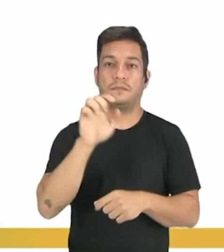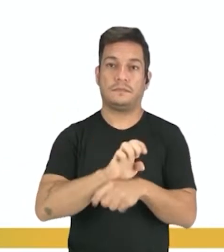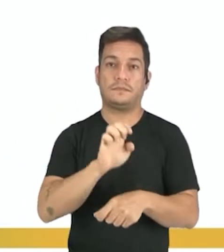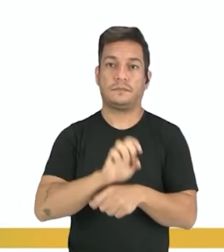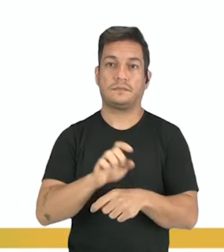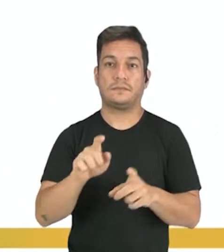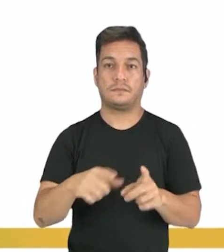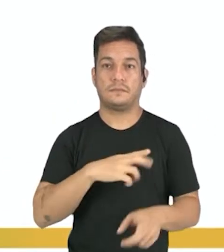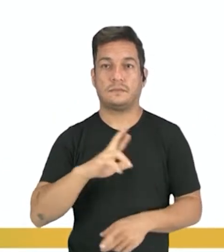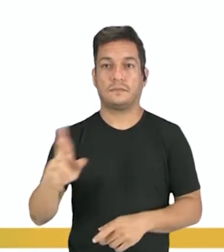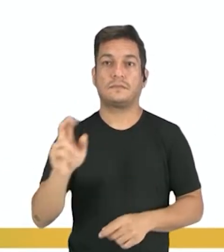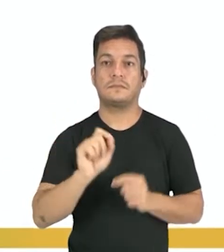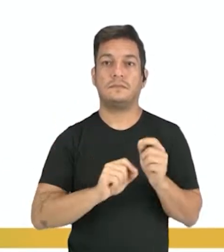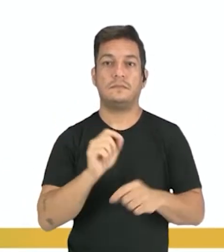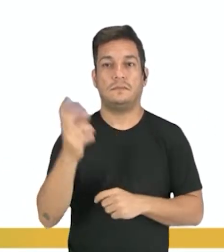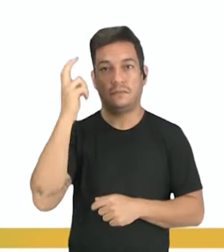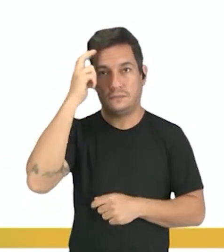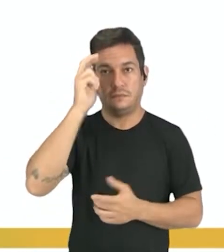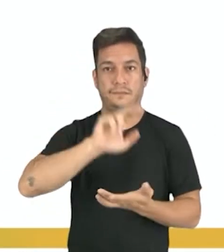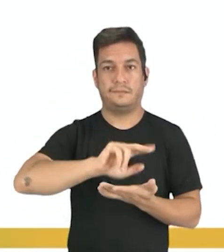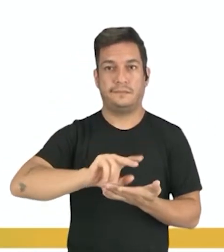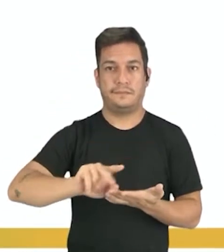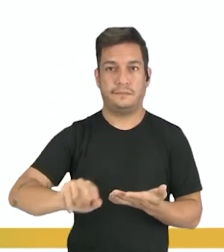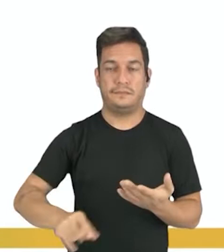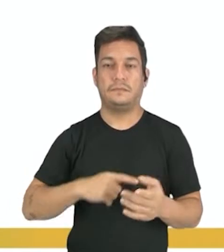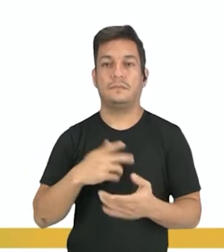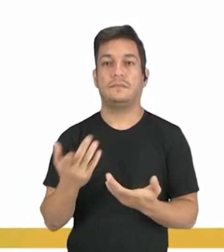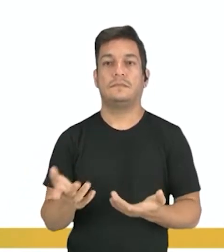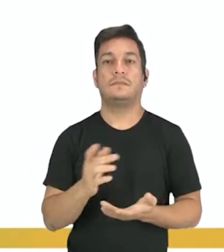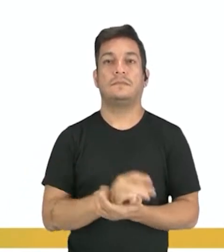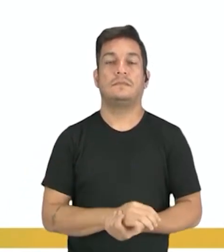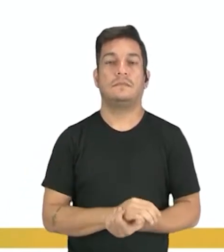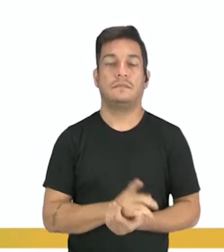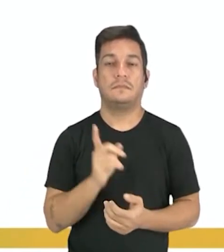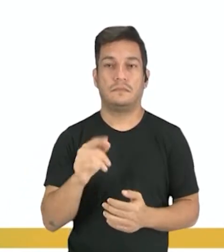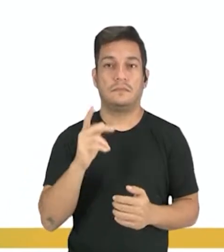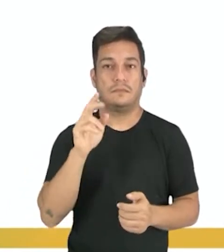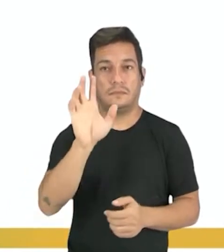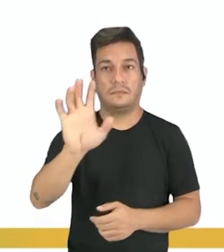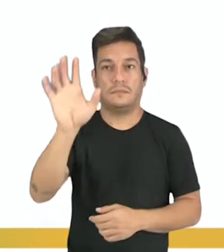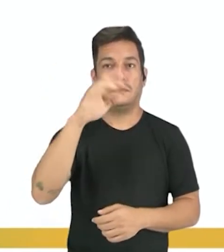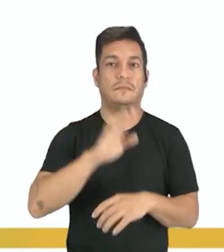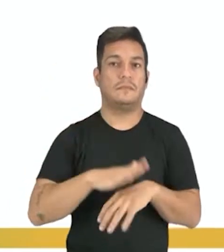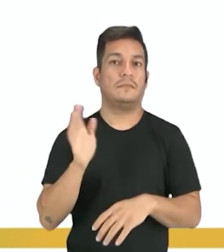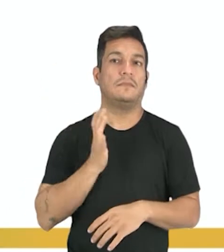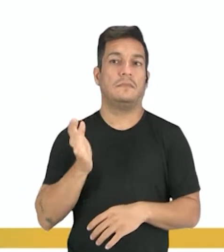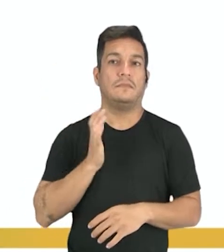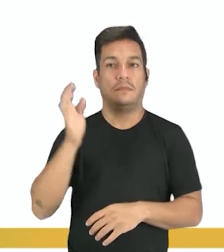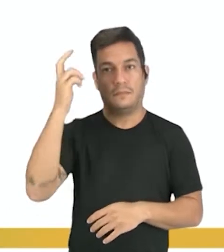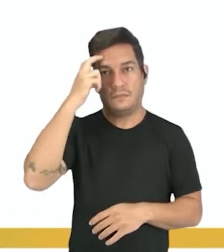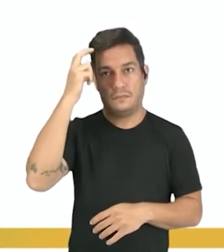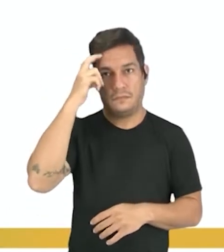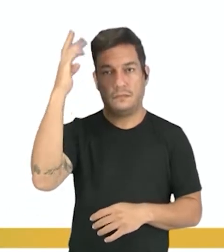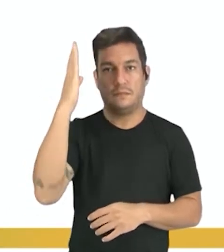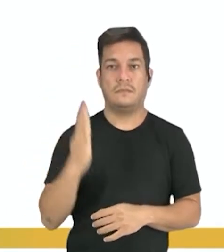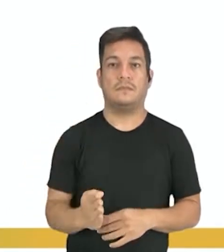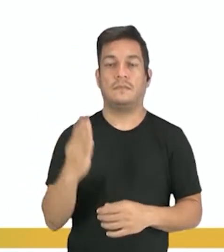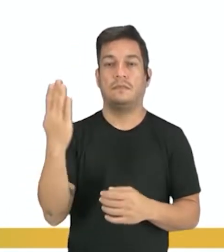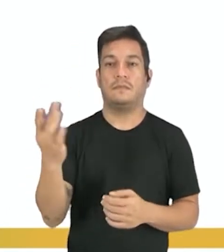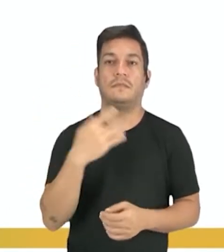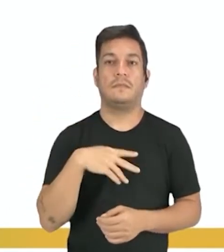e apresenta uma cultura bastante diversificado e peculiar é uma das regiões mais ricas com e no Brasil